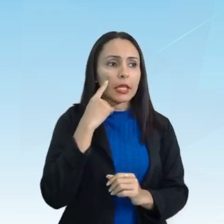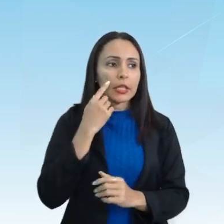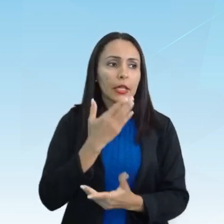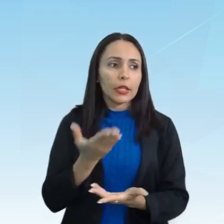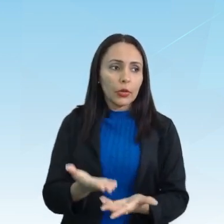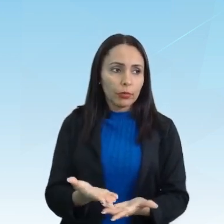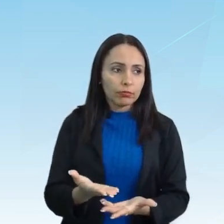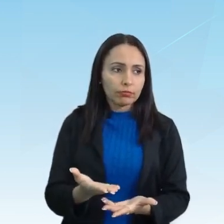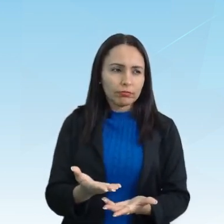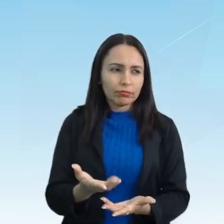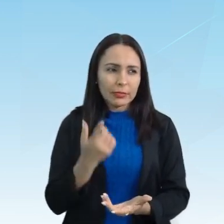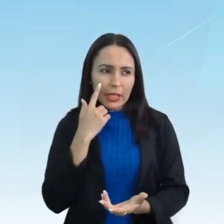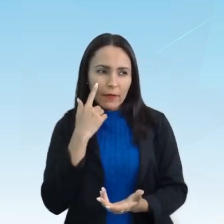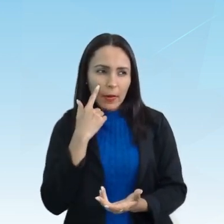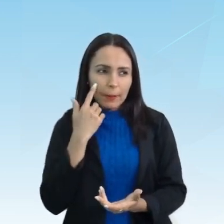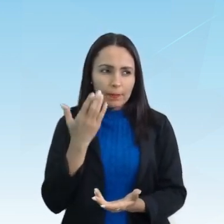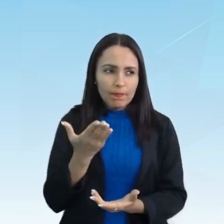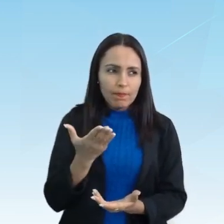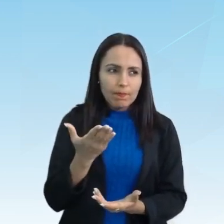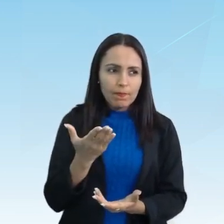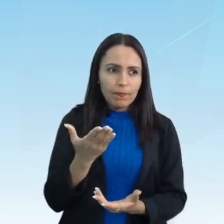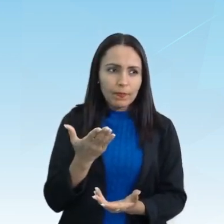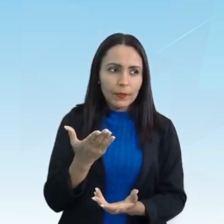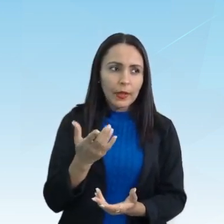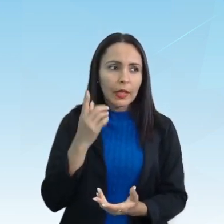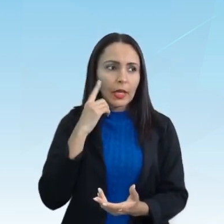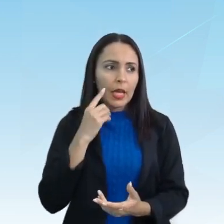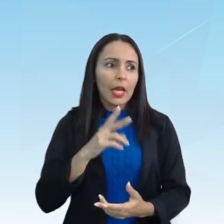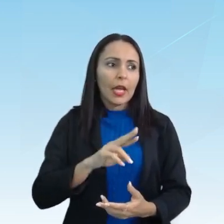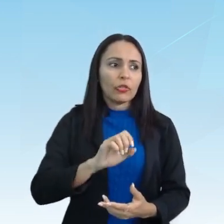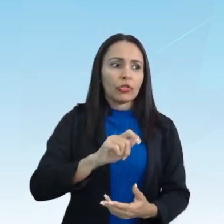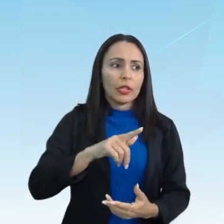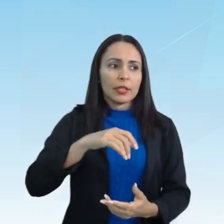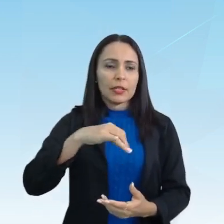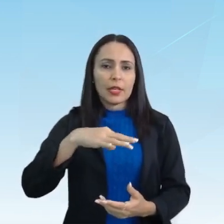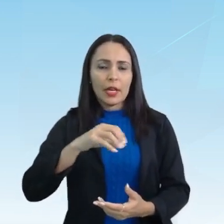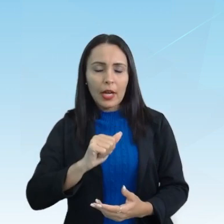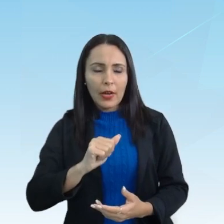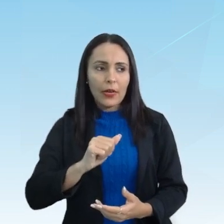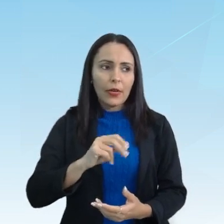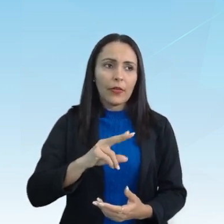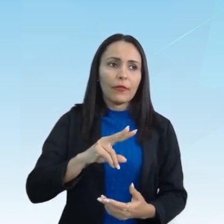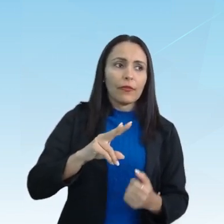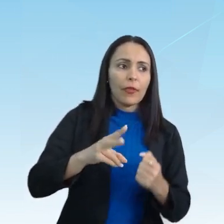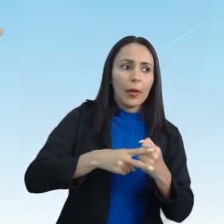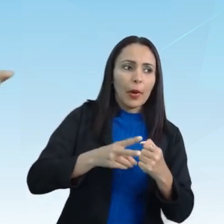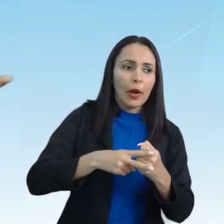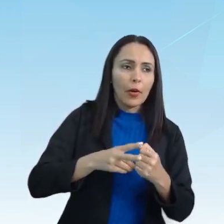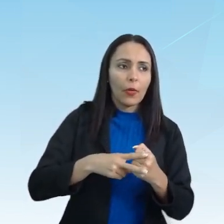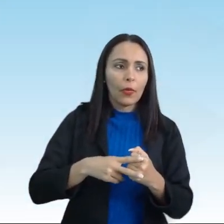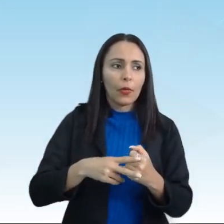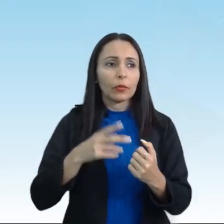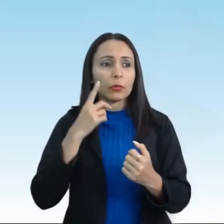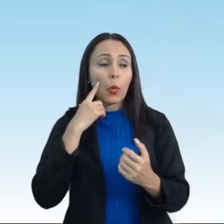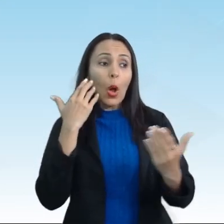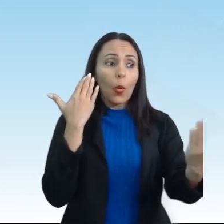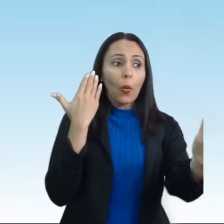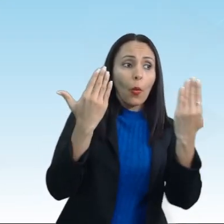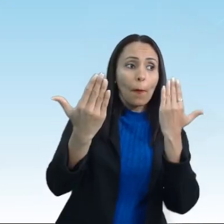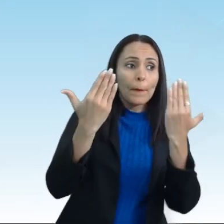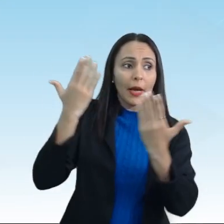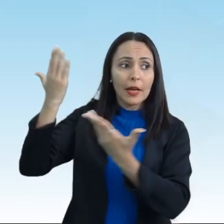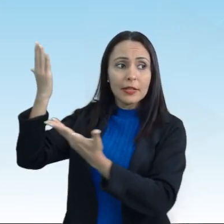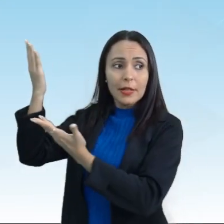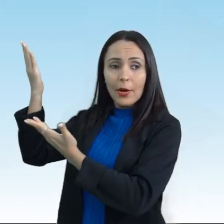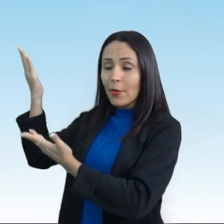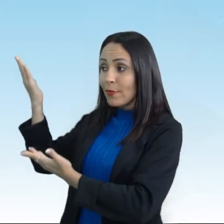aqui. Olhem só a tela, regência verbal, fazendo uma analogia, ou seja, uma comparação